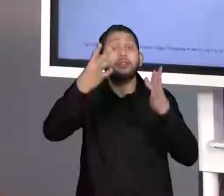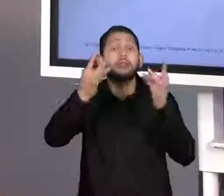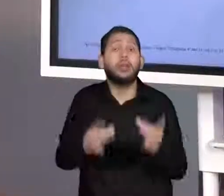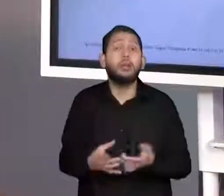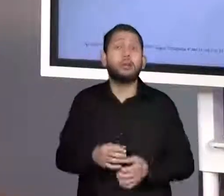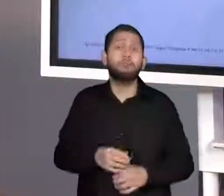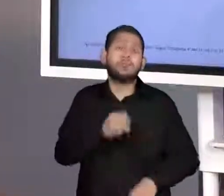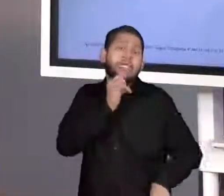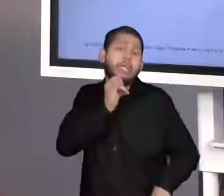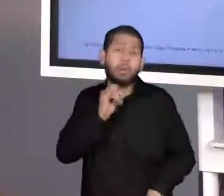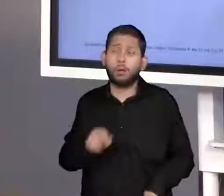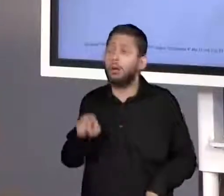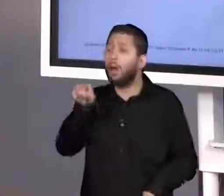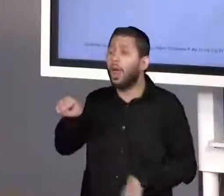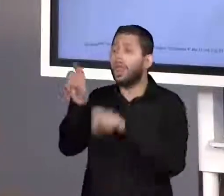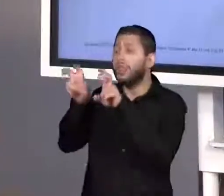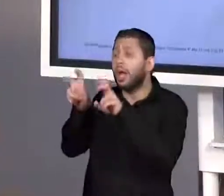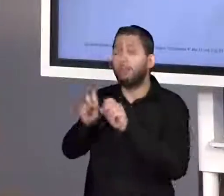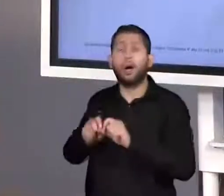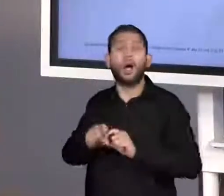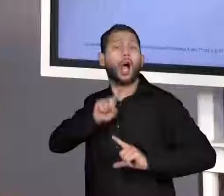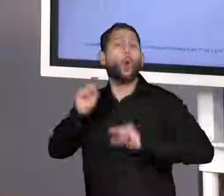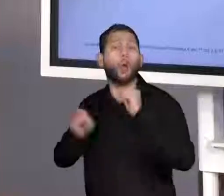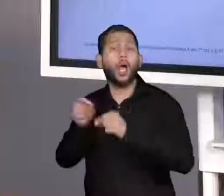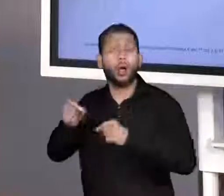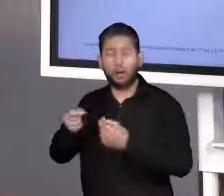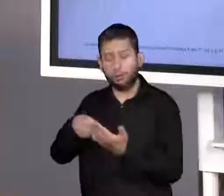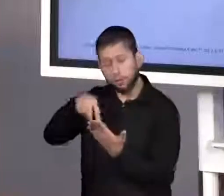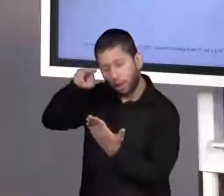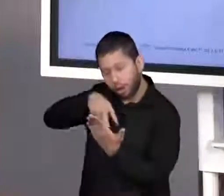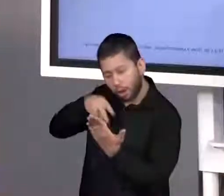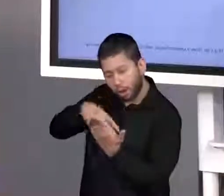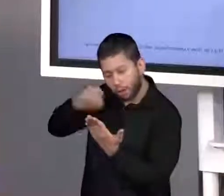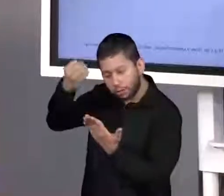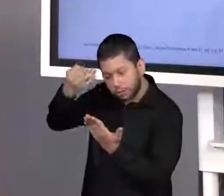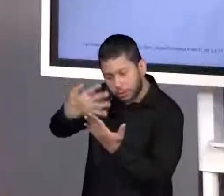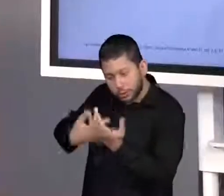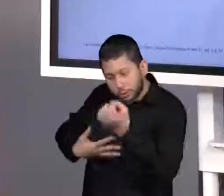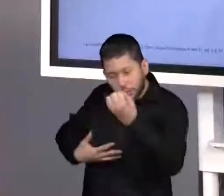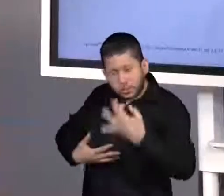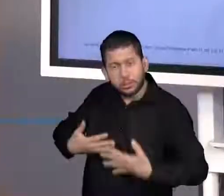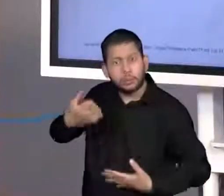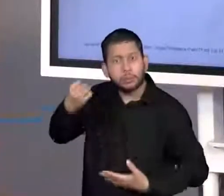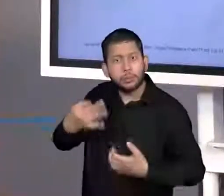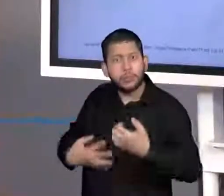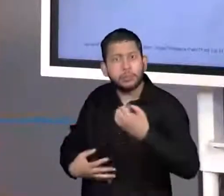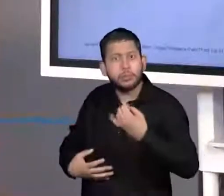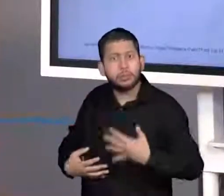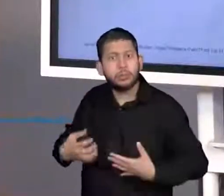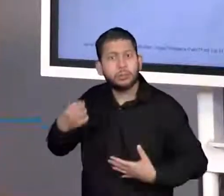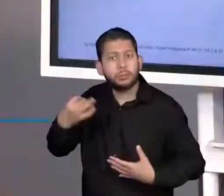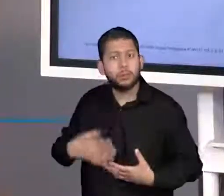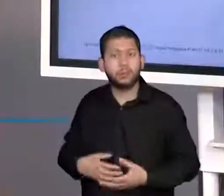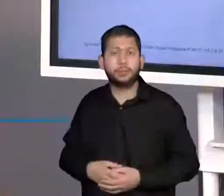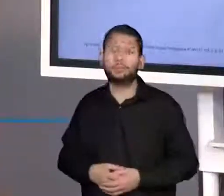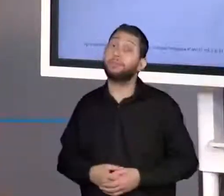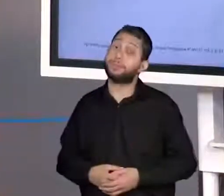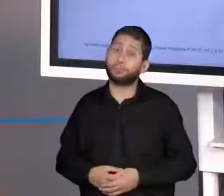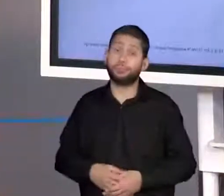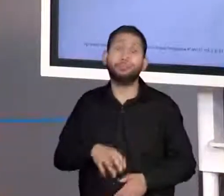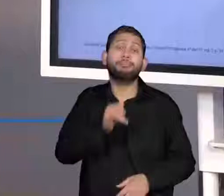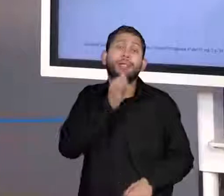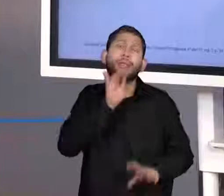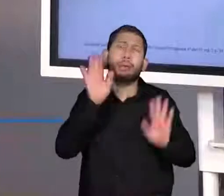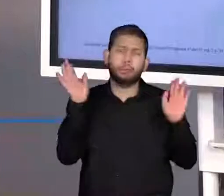específico que eu estou procurando. Na escola, no meu dia a dia, em casa. Então, por exemplo, se eu quero saber a respeito do